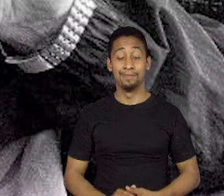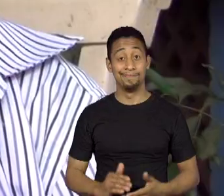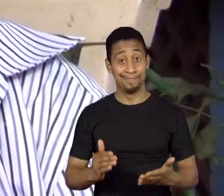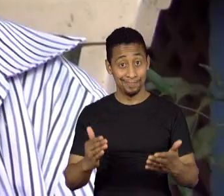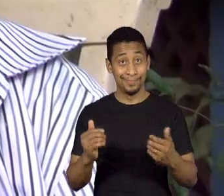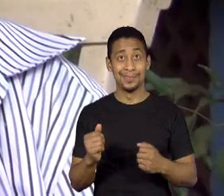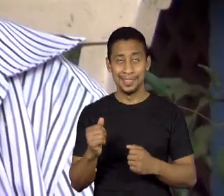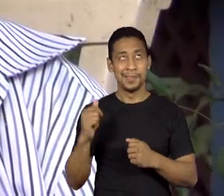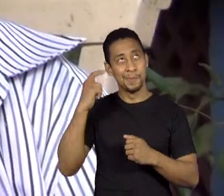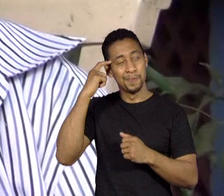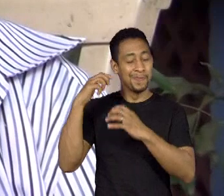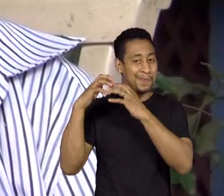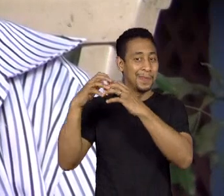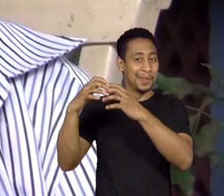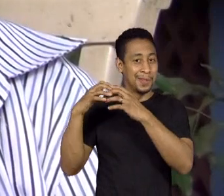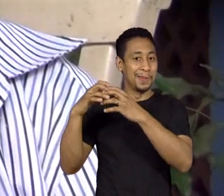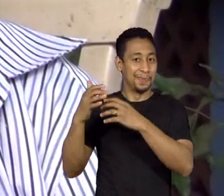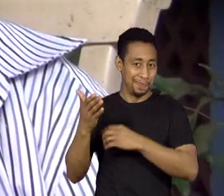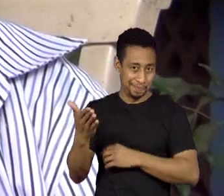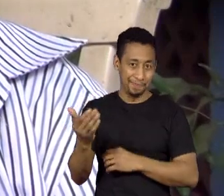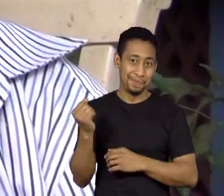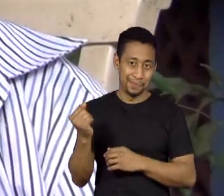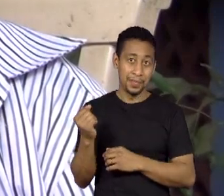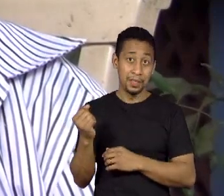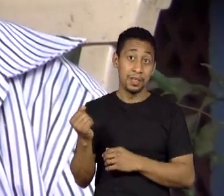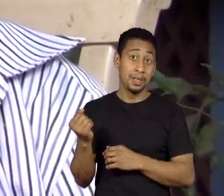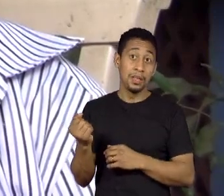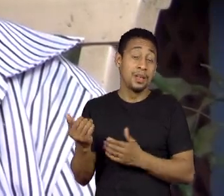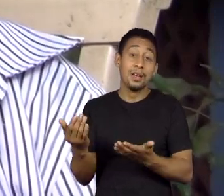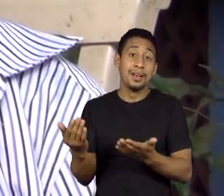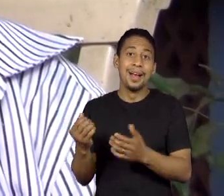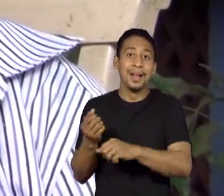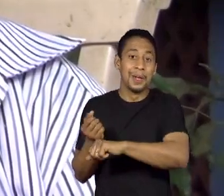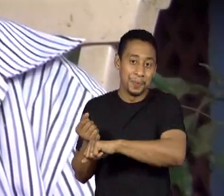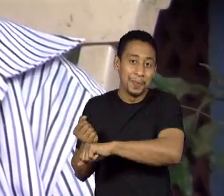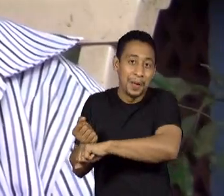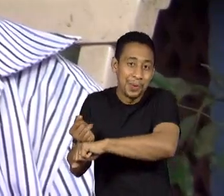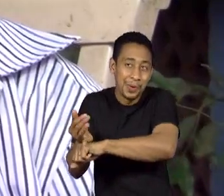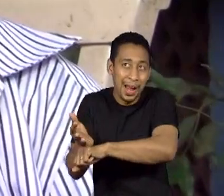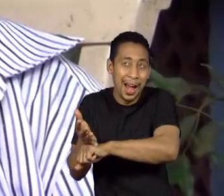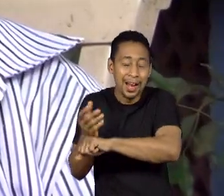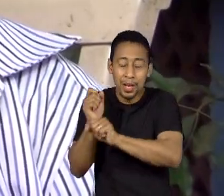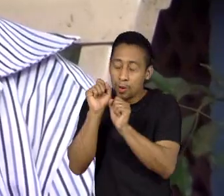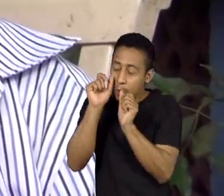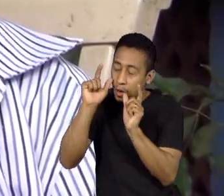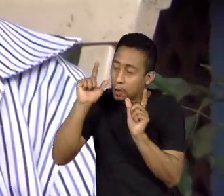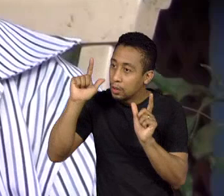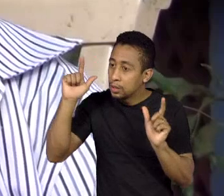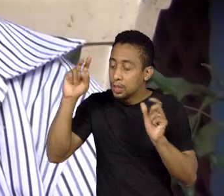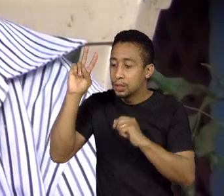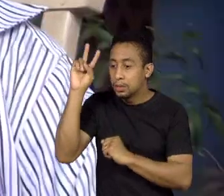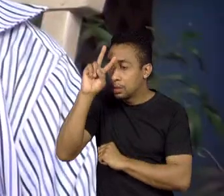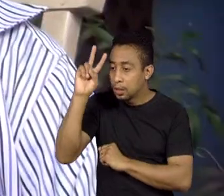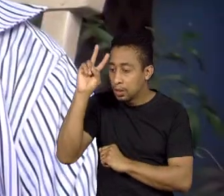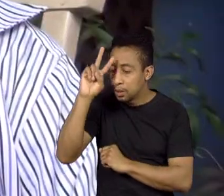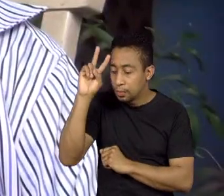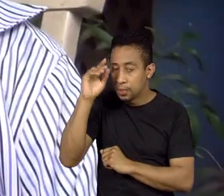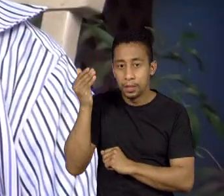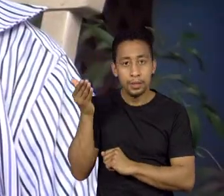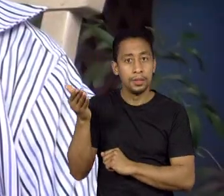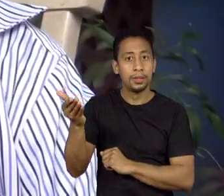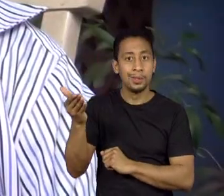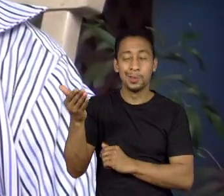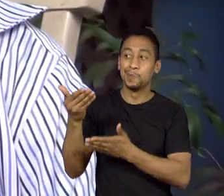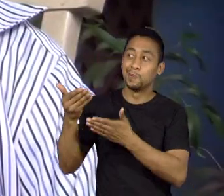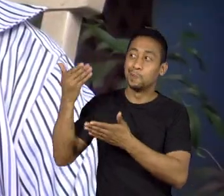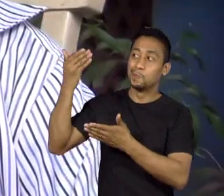Curiosamente, não é por que essa madrugada eu acordei, não sei quem, me lembrei da